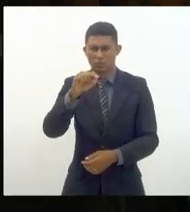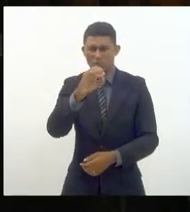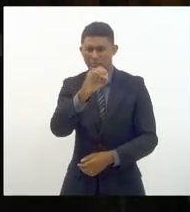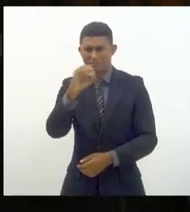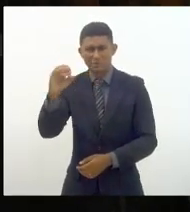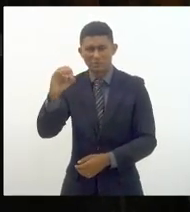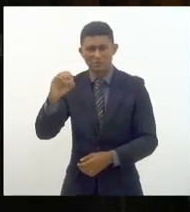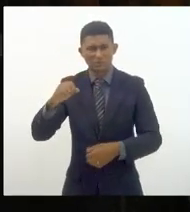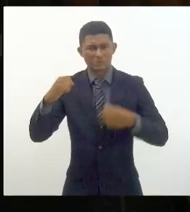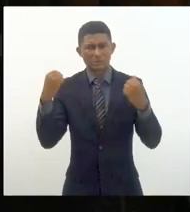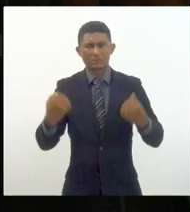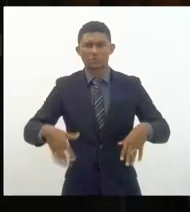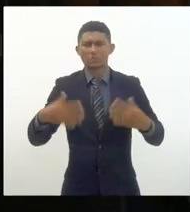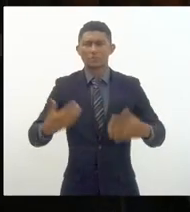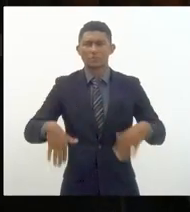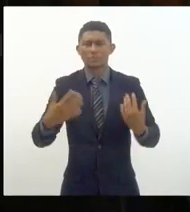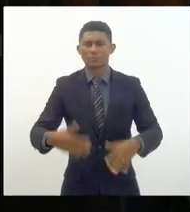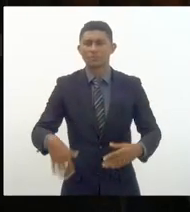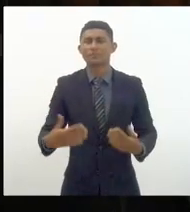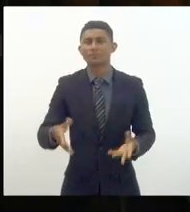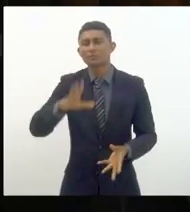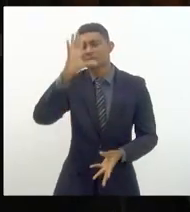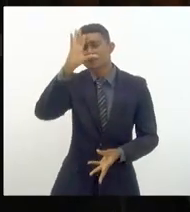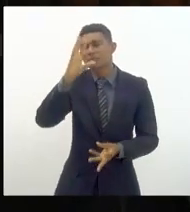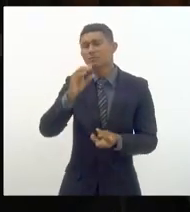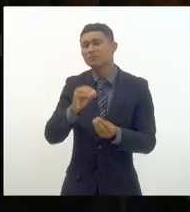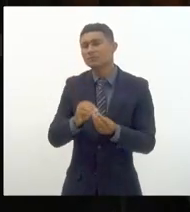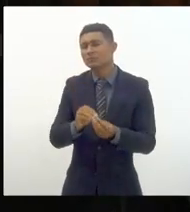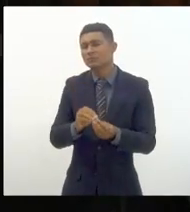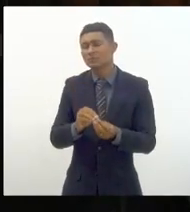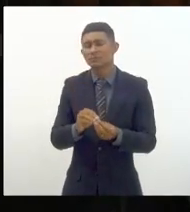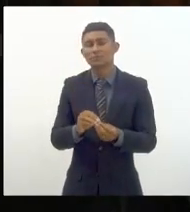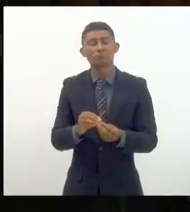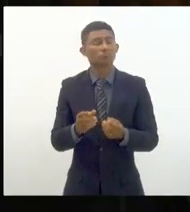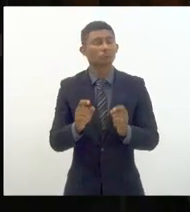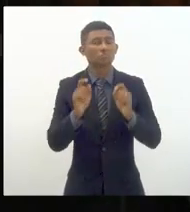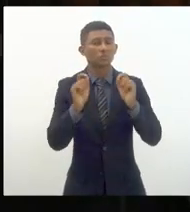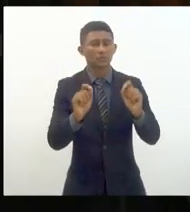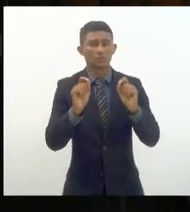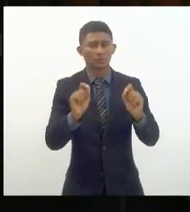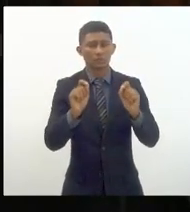evidencia-se que vai para dentro do bojo do